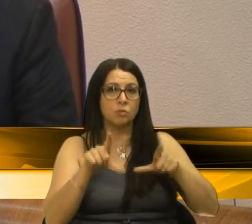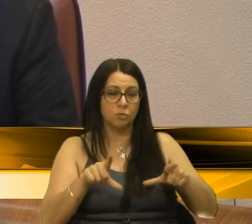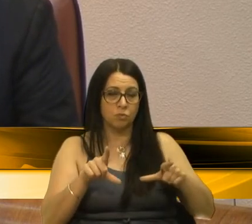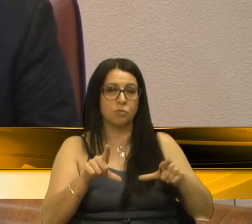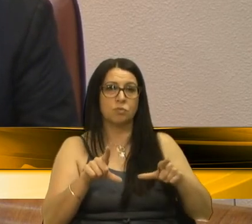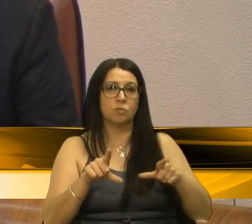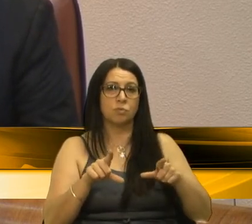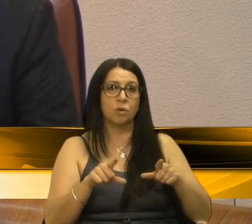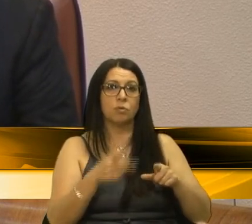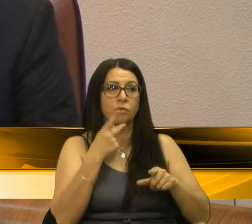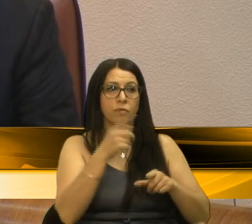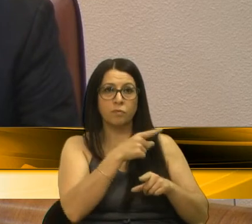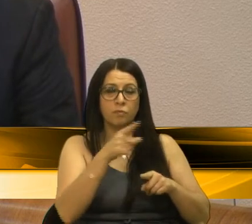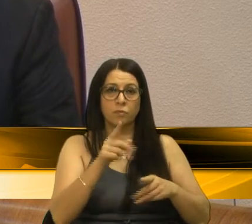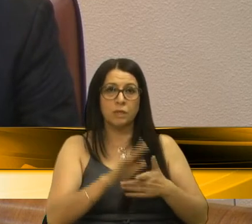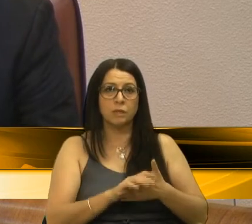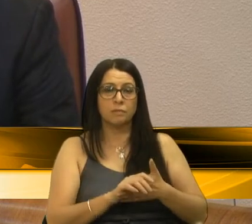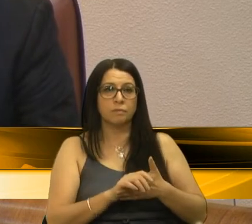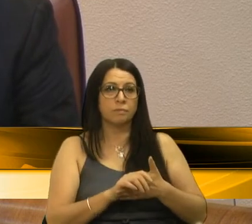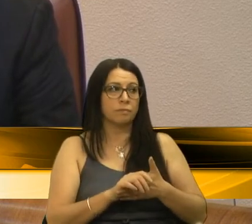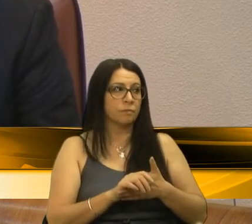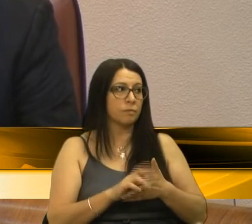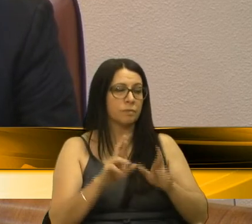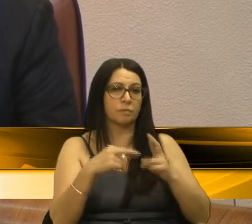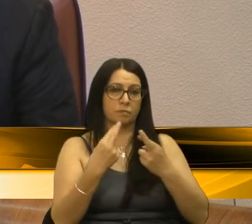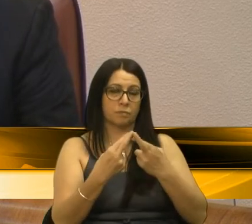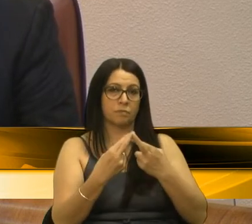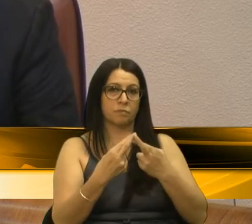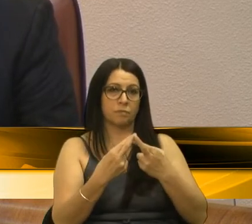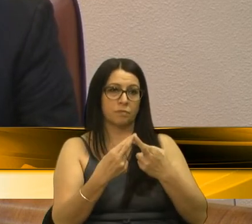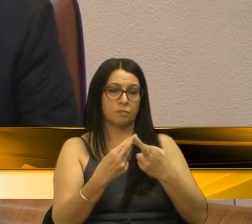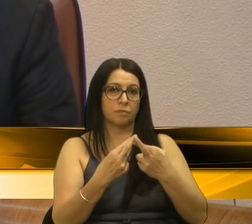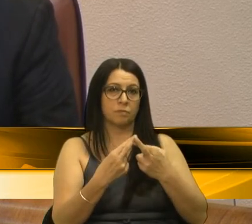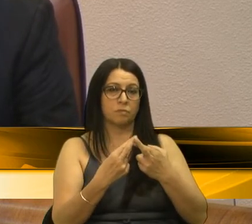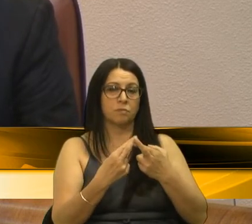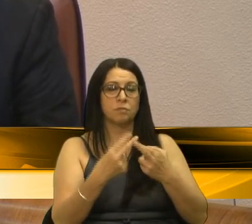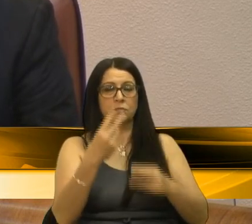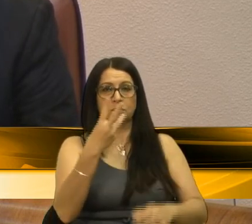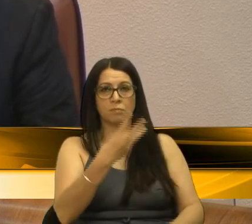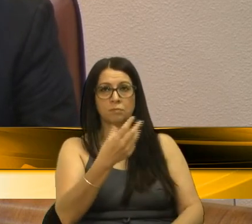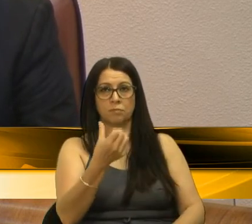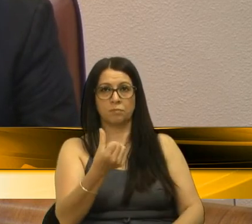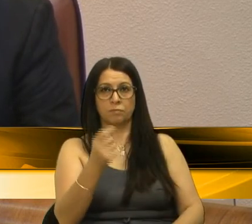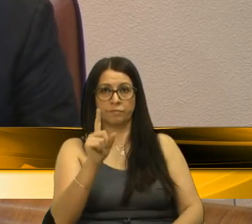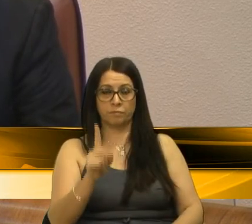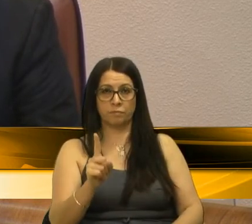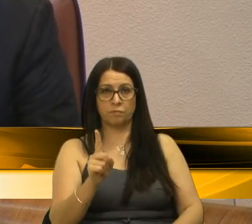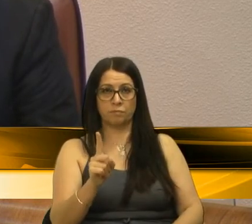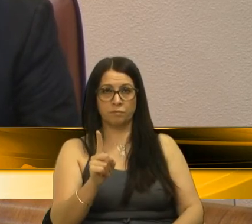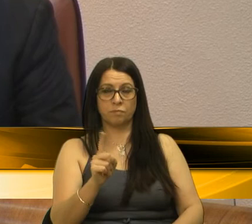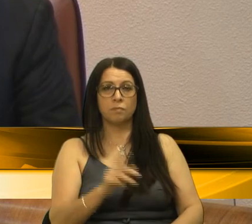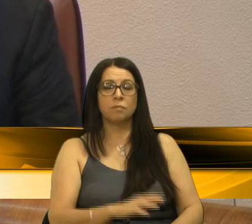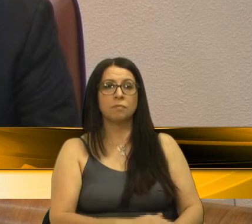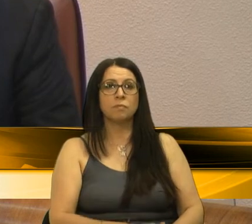de pronunciamentos da sessão ordinária número 361 da